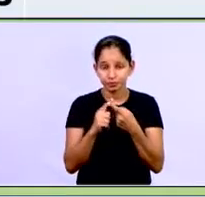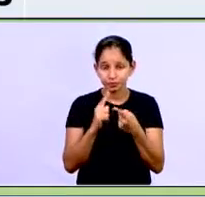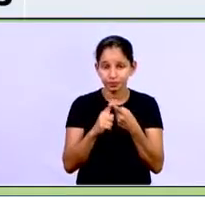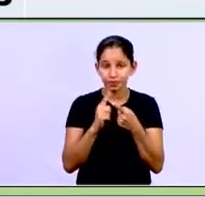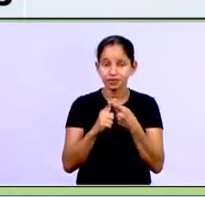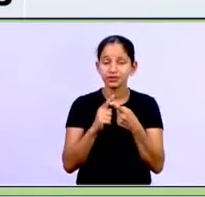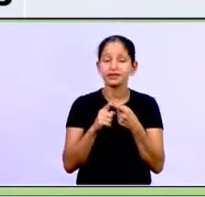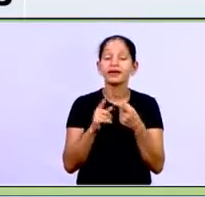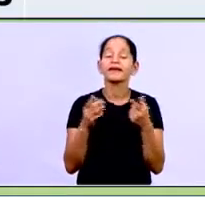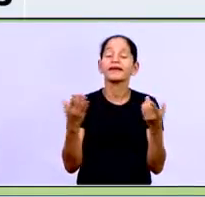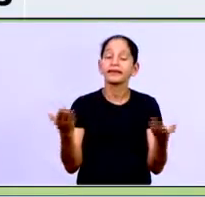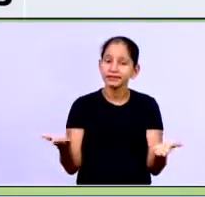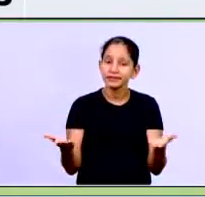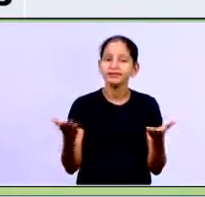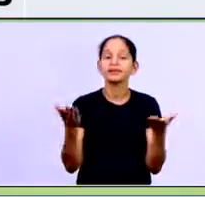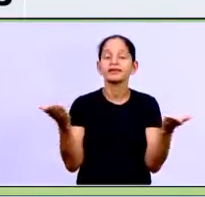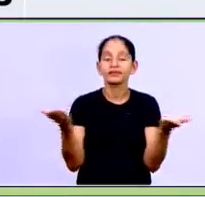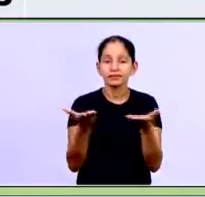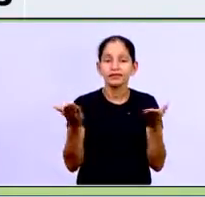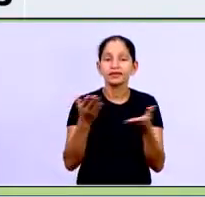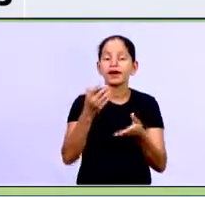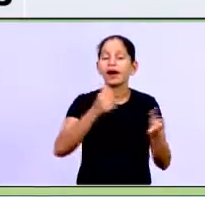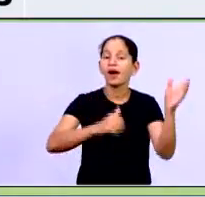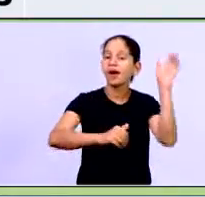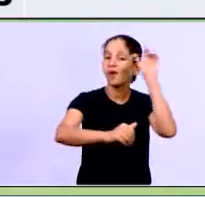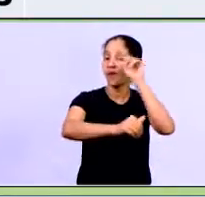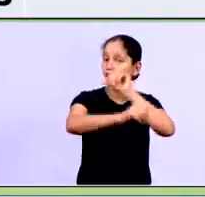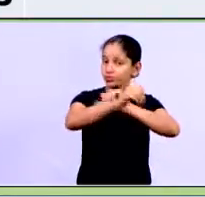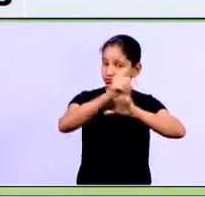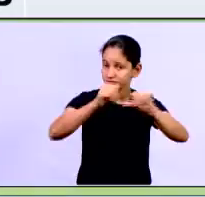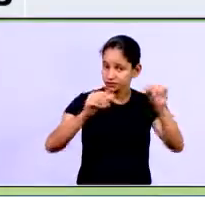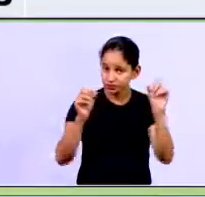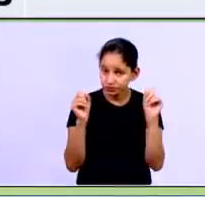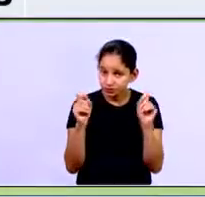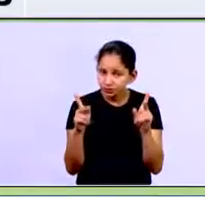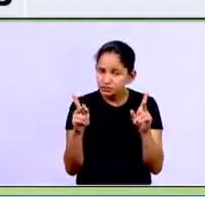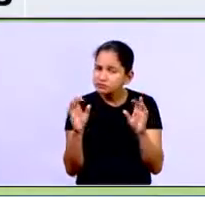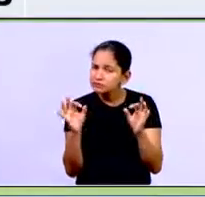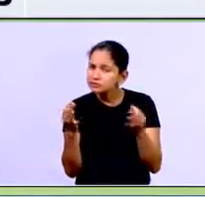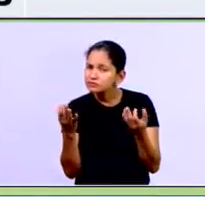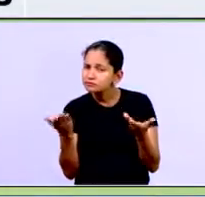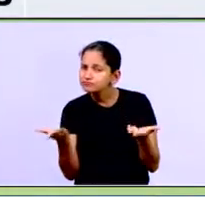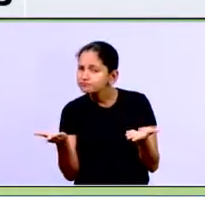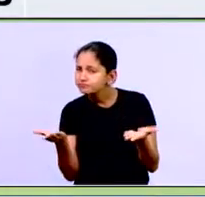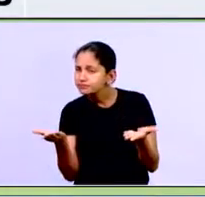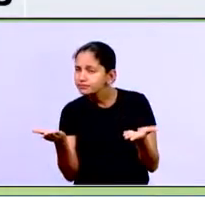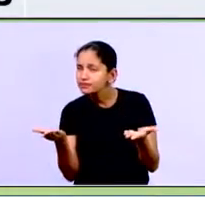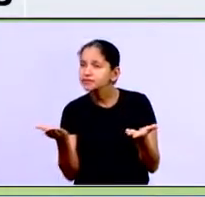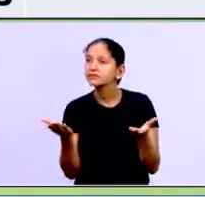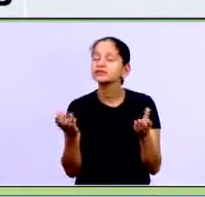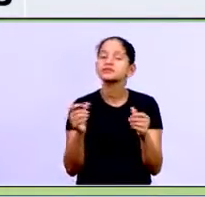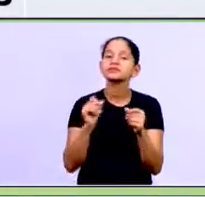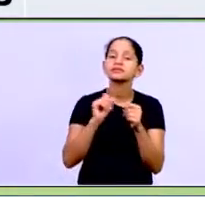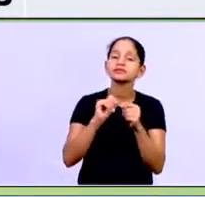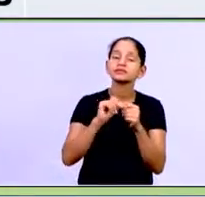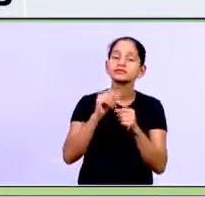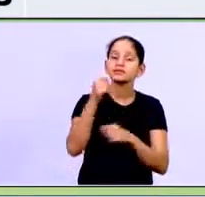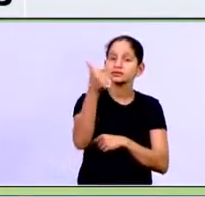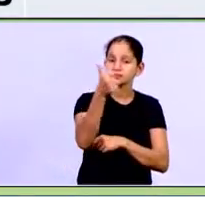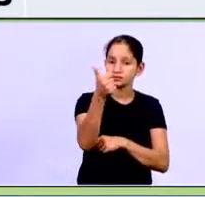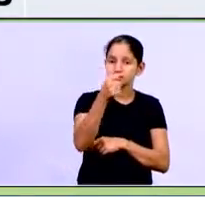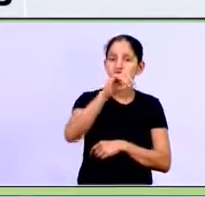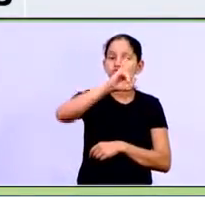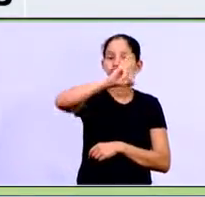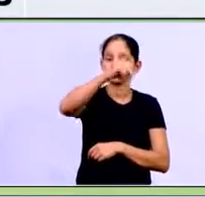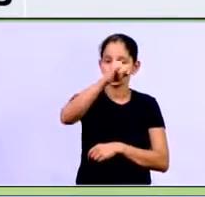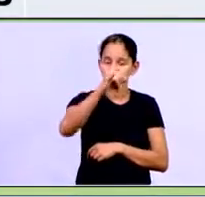direita para a esquerda, no sistema saque. Correto, Rafael? Rafael me deixa doido aqui. E aí eu vou fazer, então, a primeira coisa que eu vou calcular é os